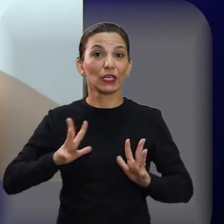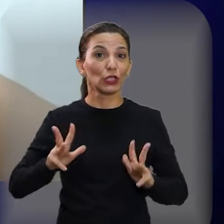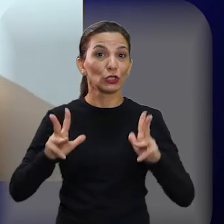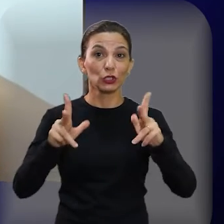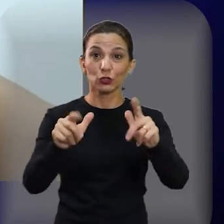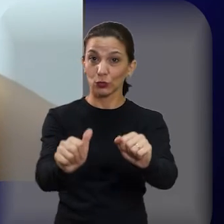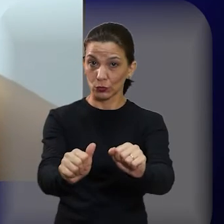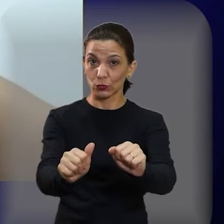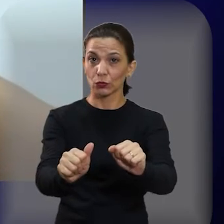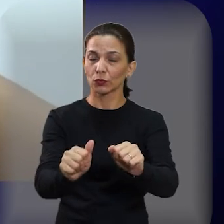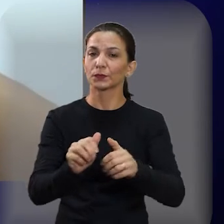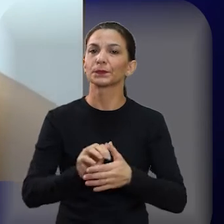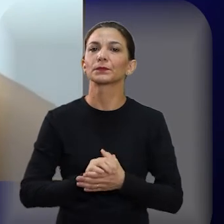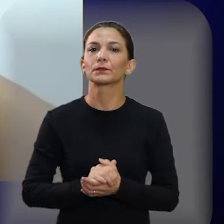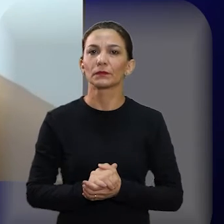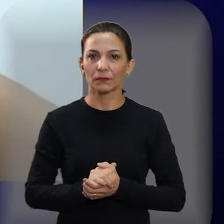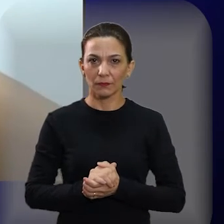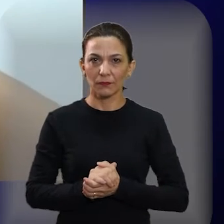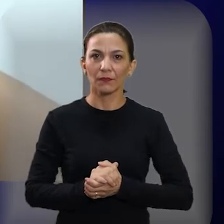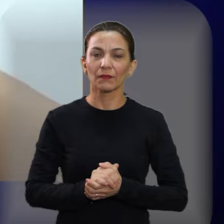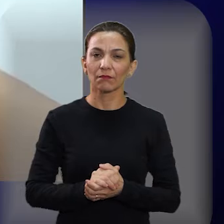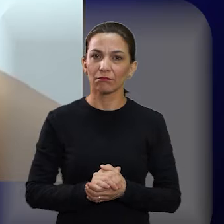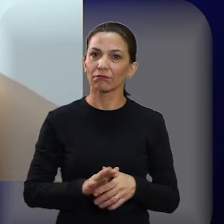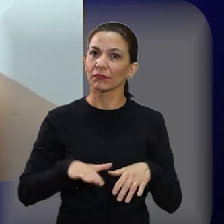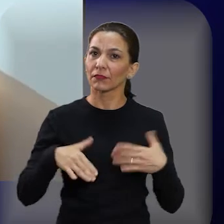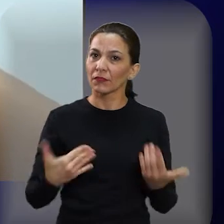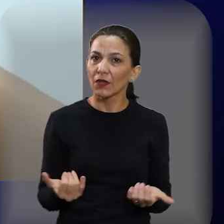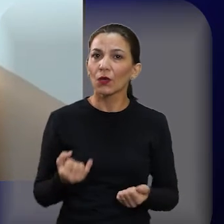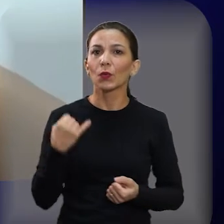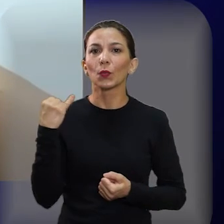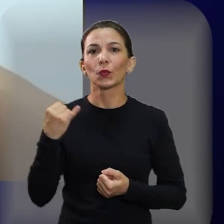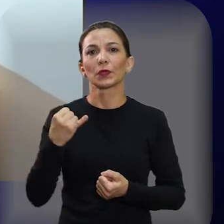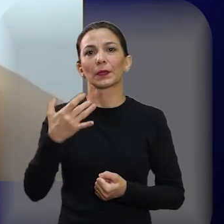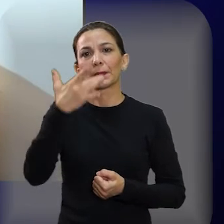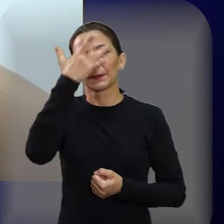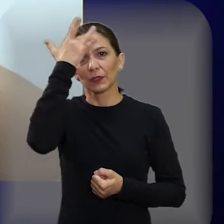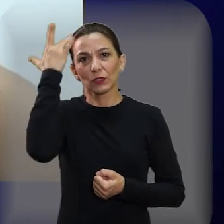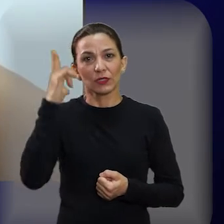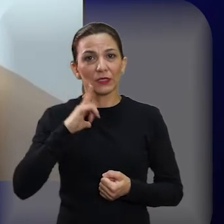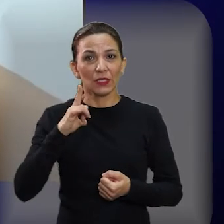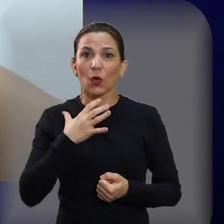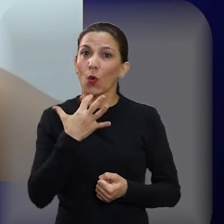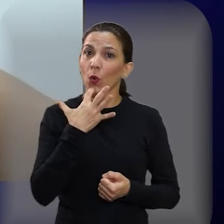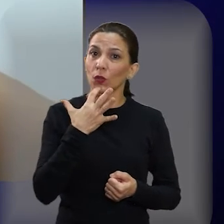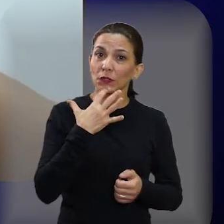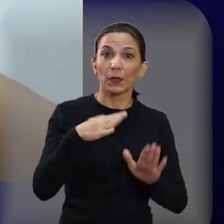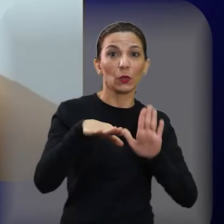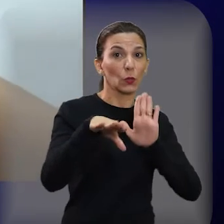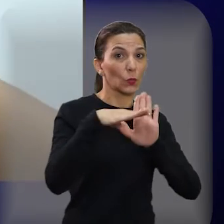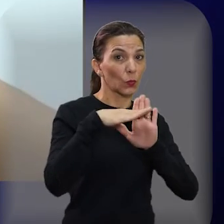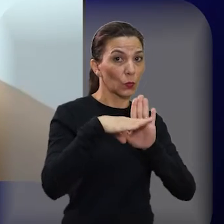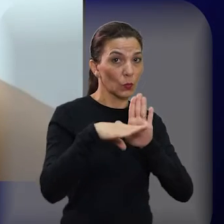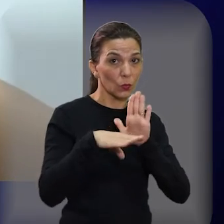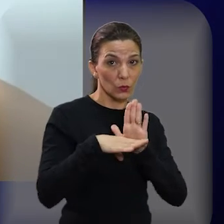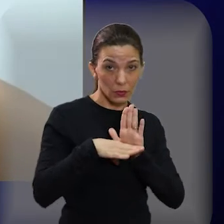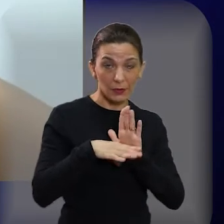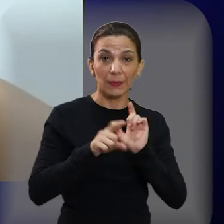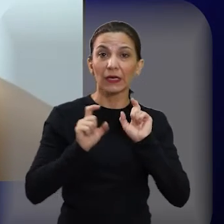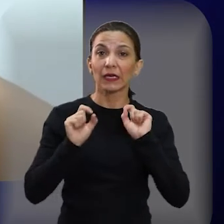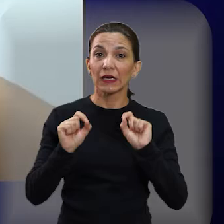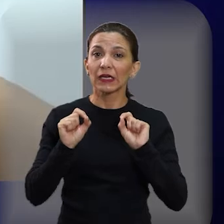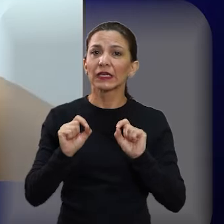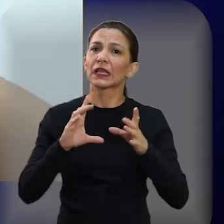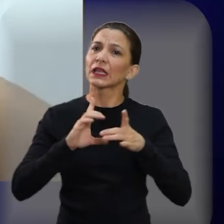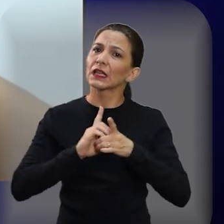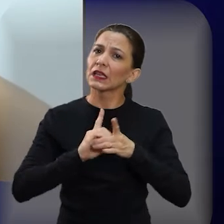a cidade é de todos, de todas e de todos. Então, é importante que todo mundo tenha conhecimento desse